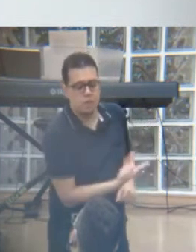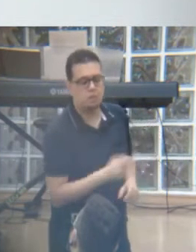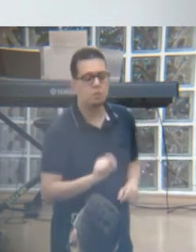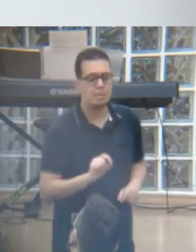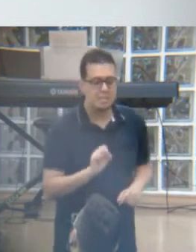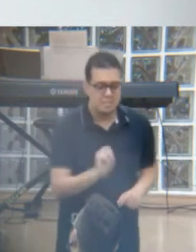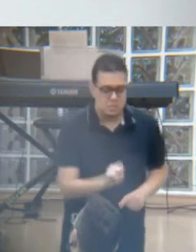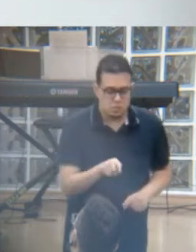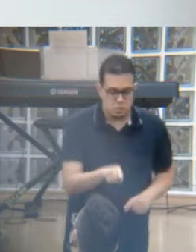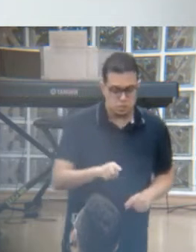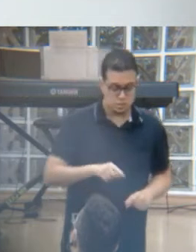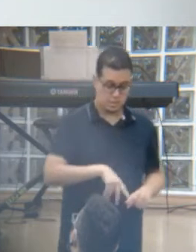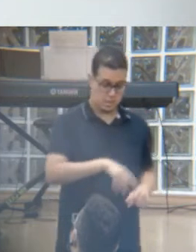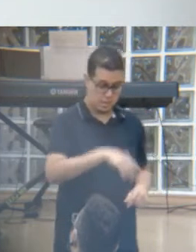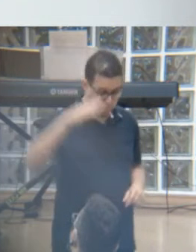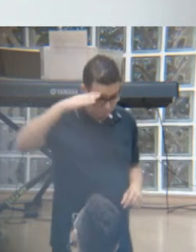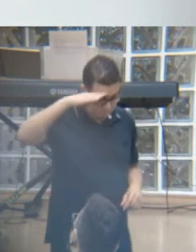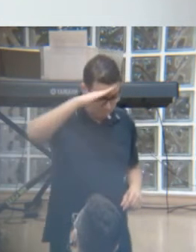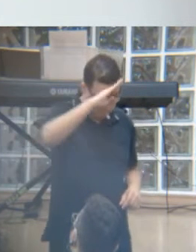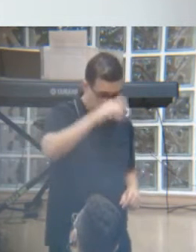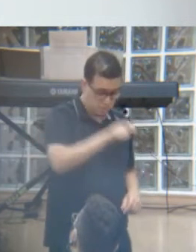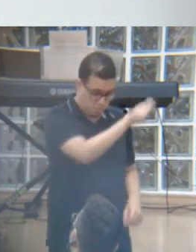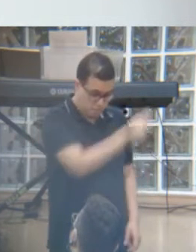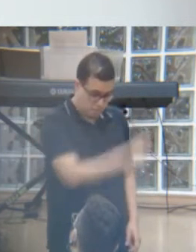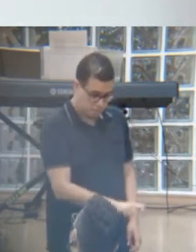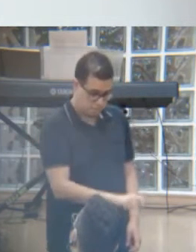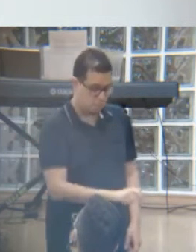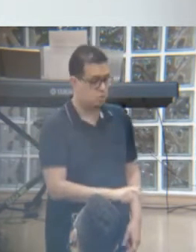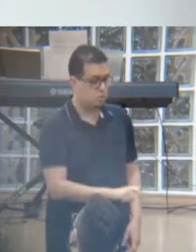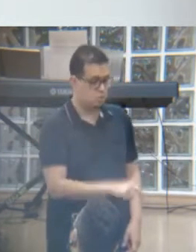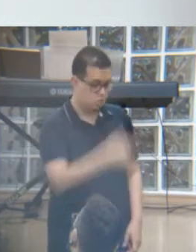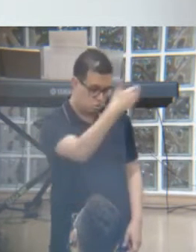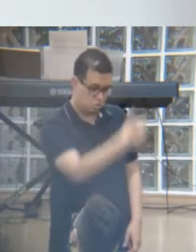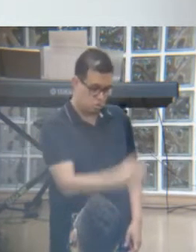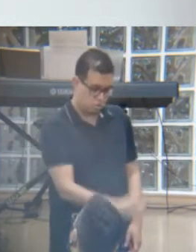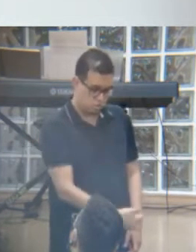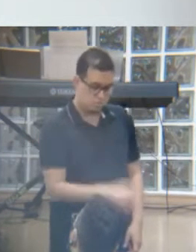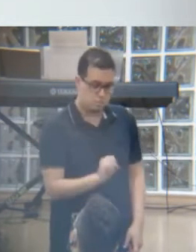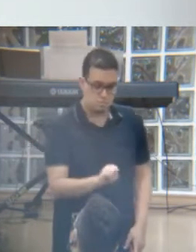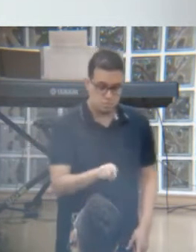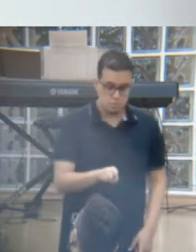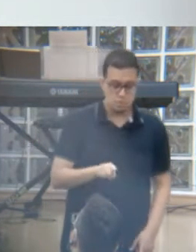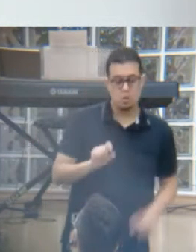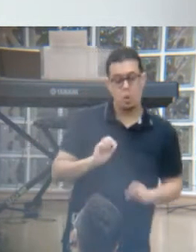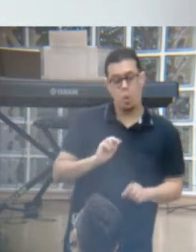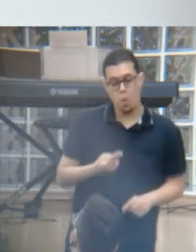presidente? O que você diria se estivesse discursando ao Congresso